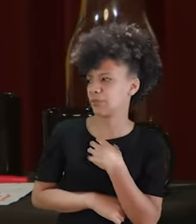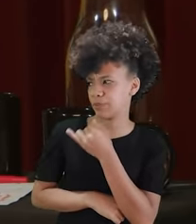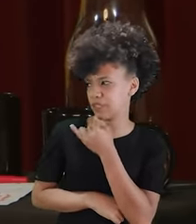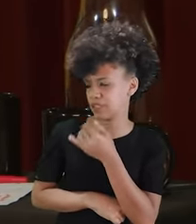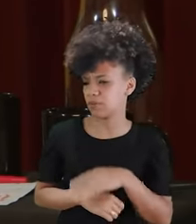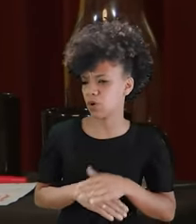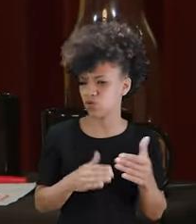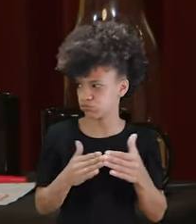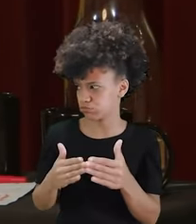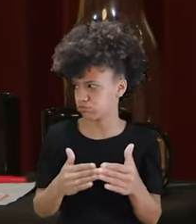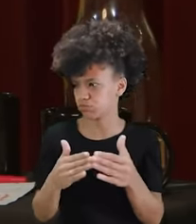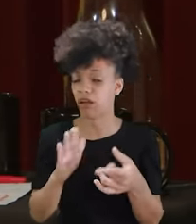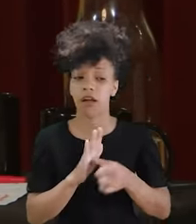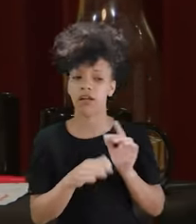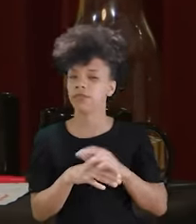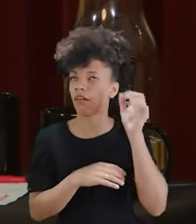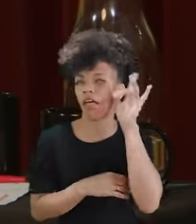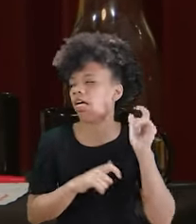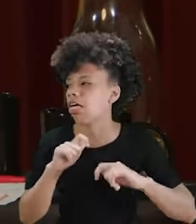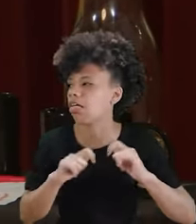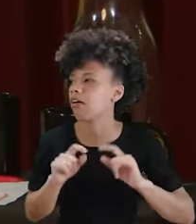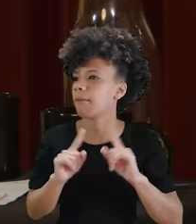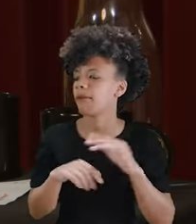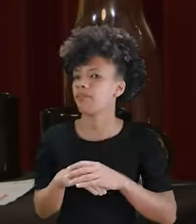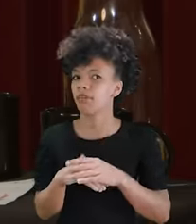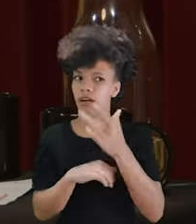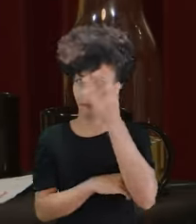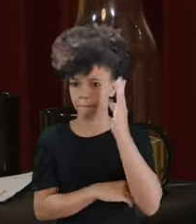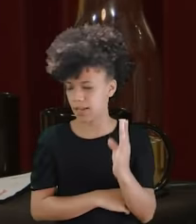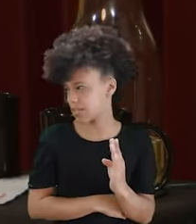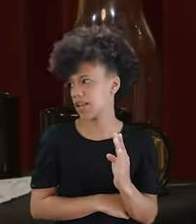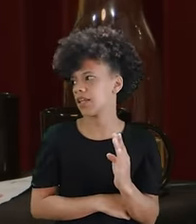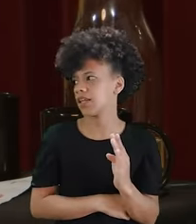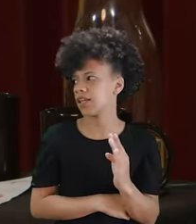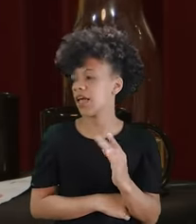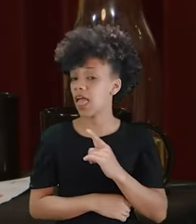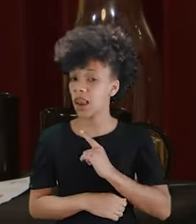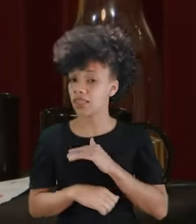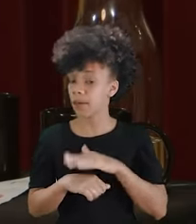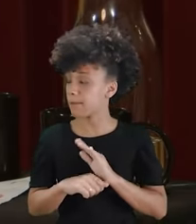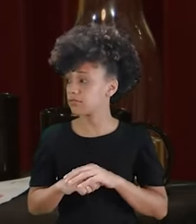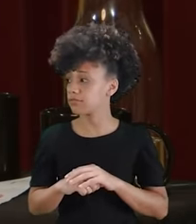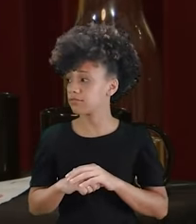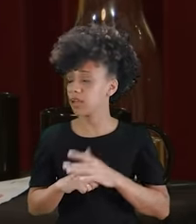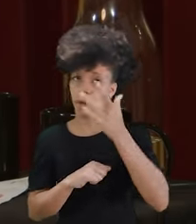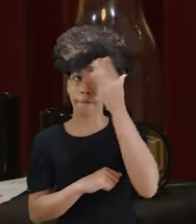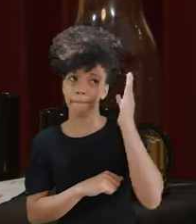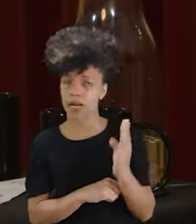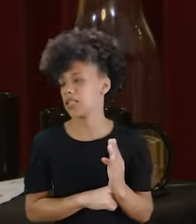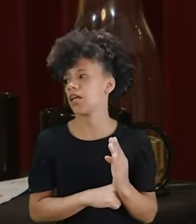sentia muito assim do tipo dos tripulantes antes da gente falar do fetiche do tipo a brasileira ela tem mais